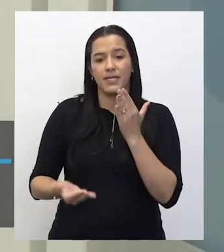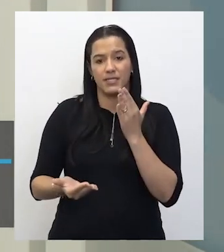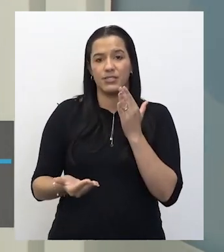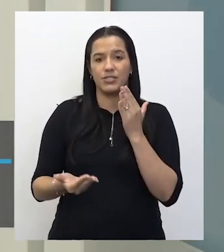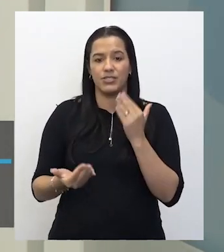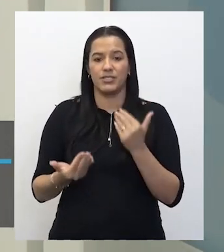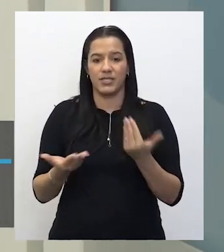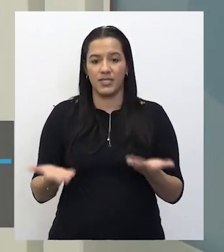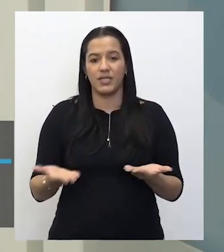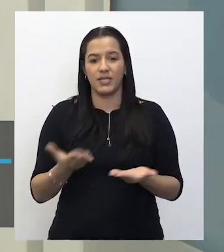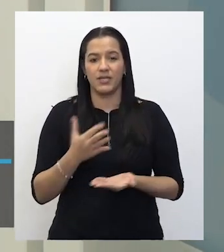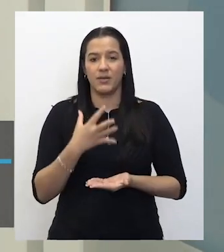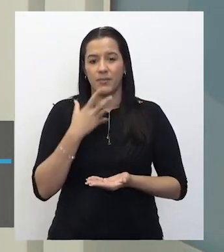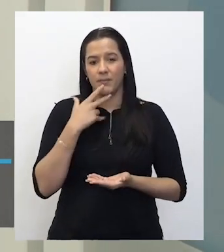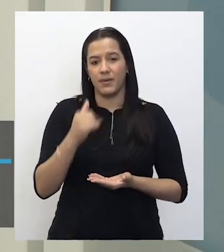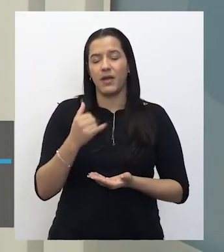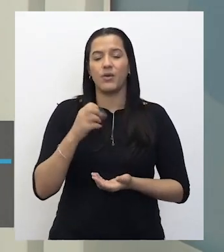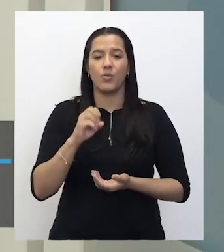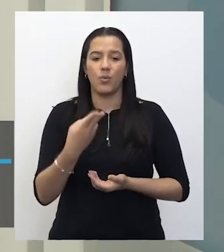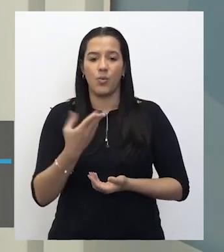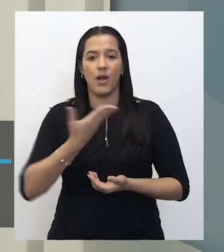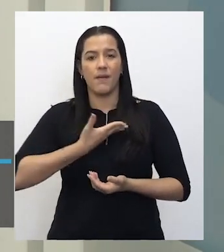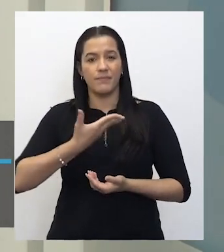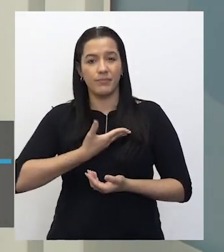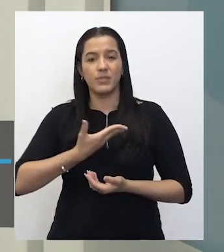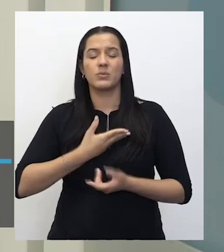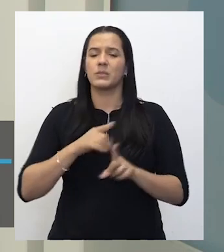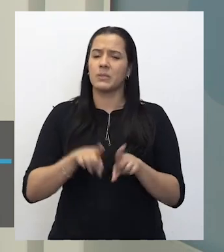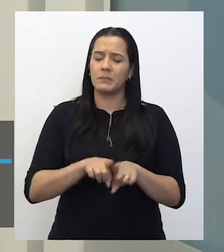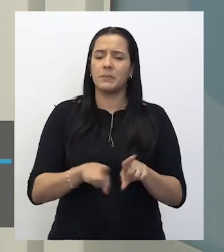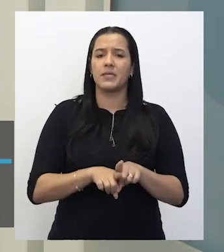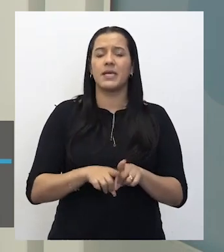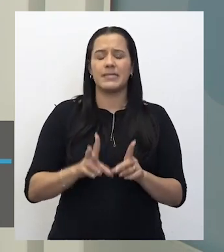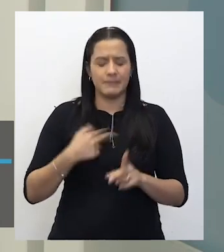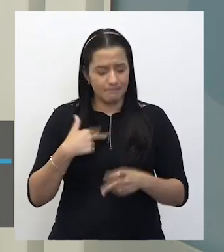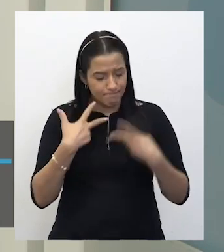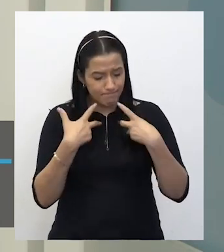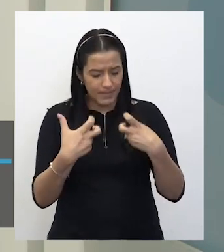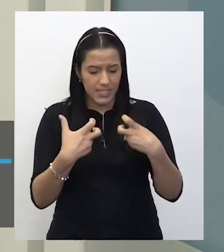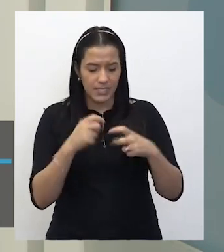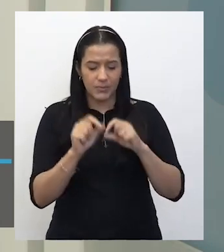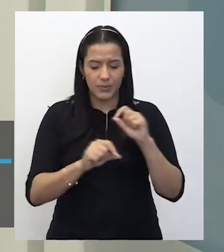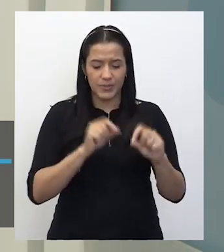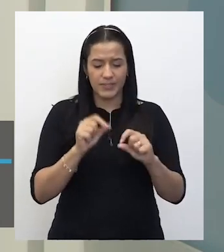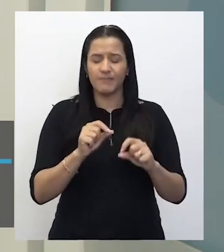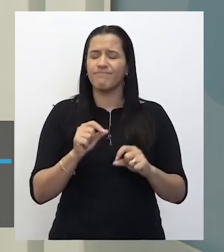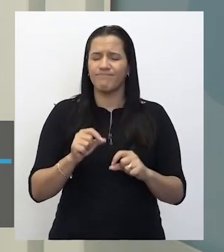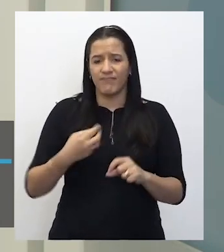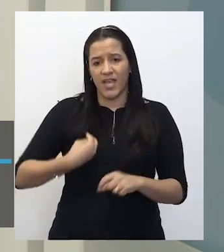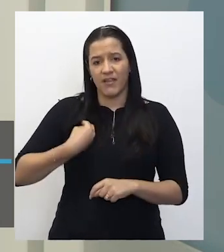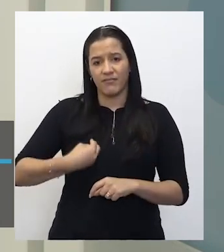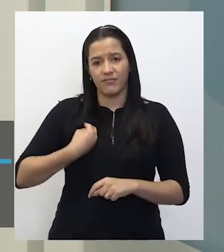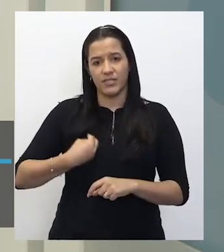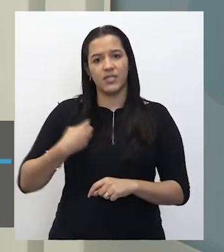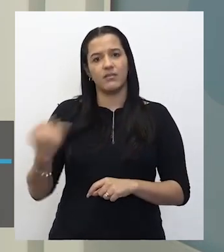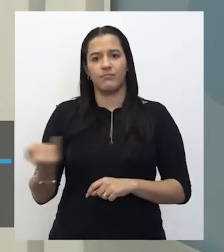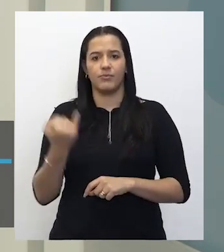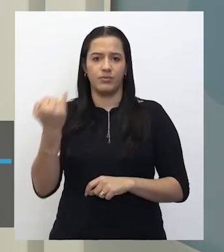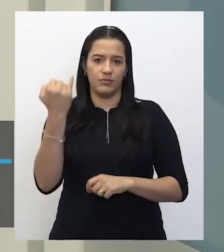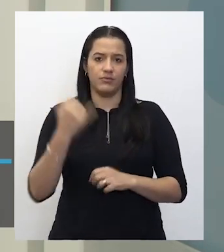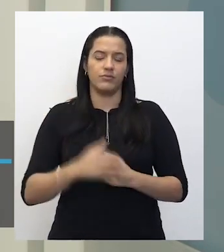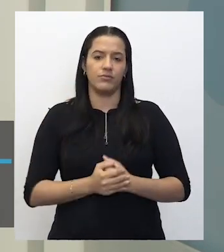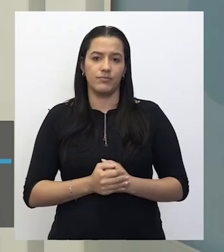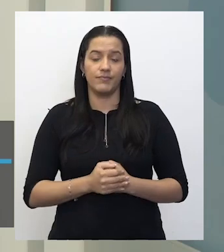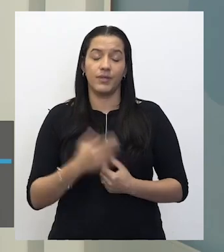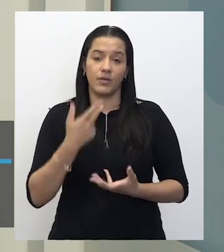só, no caso, meu pai, amigos também que eu perdi, a gente percebe que a gente dá mais valor. Como a professora Lídia falou aqui em questão